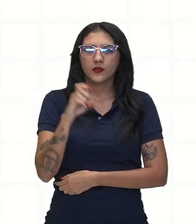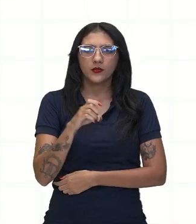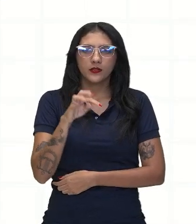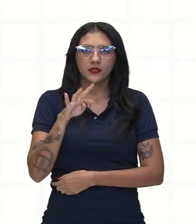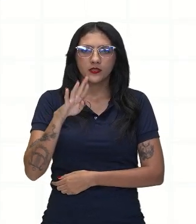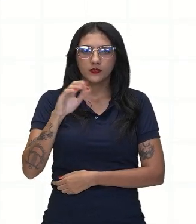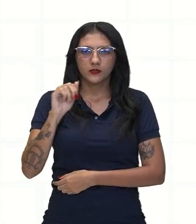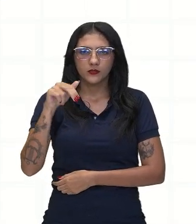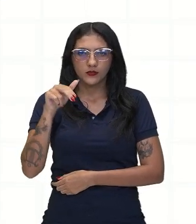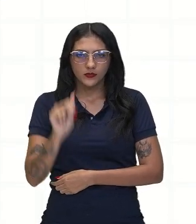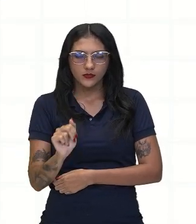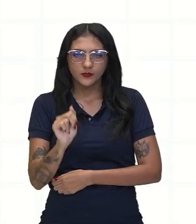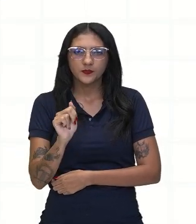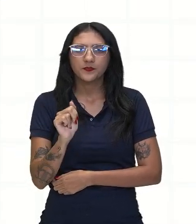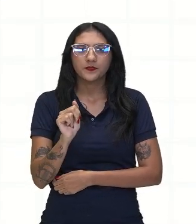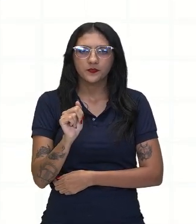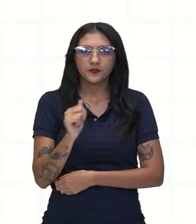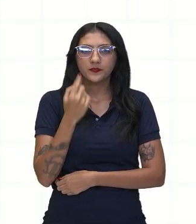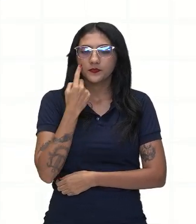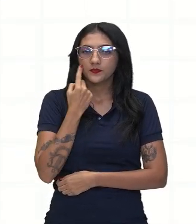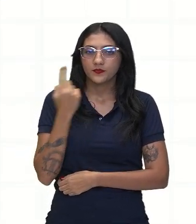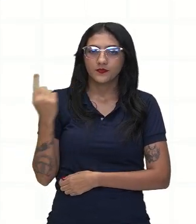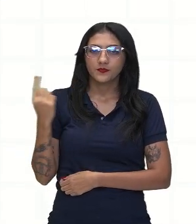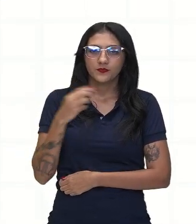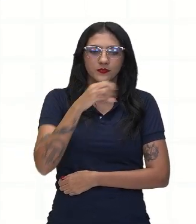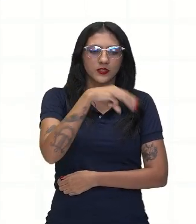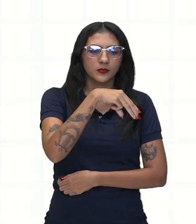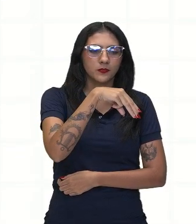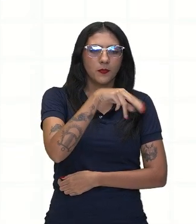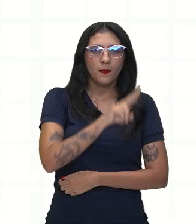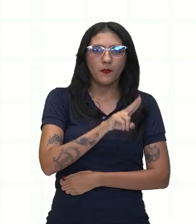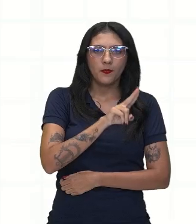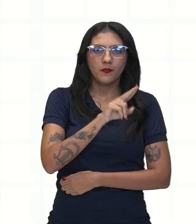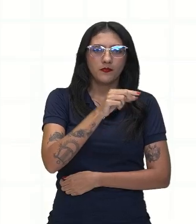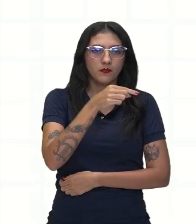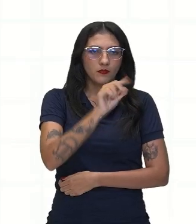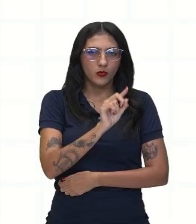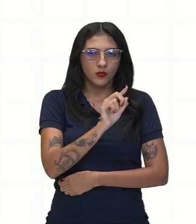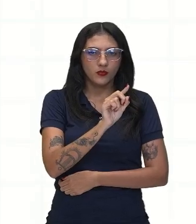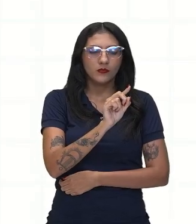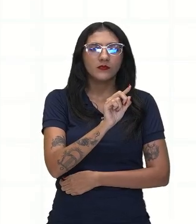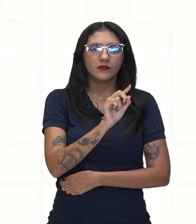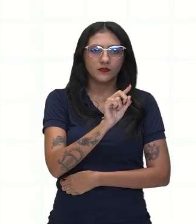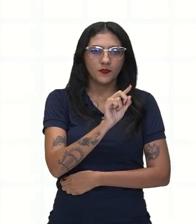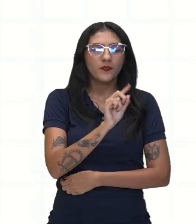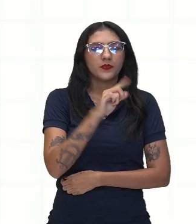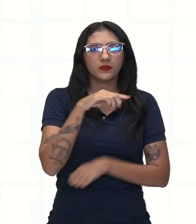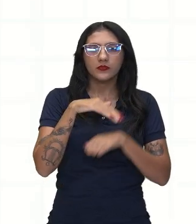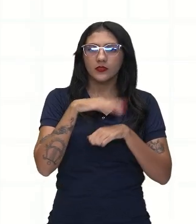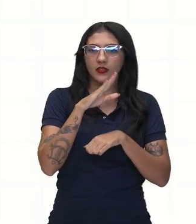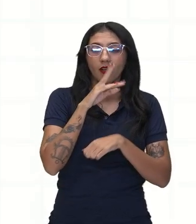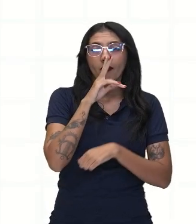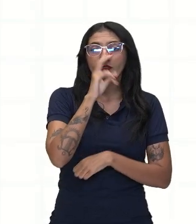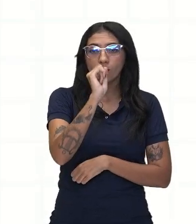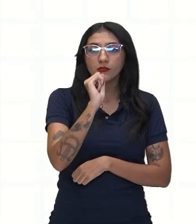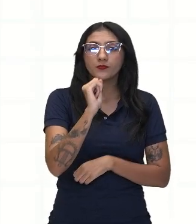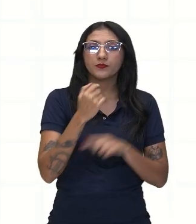proparoxítona. Isso mesmo, ó. Música. Vejam que mu é pronunciado com mais